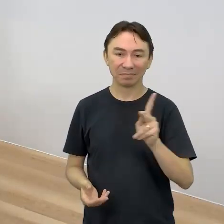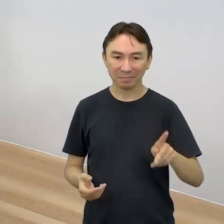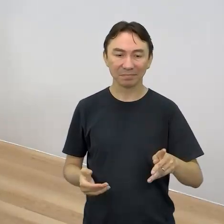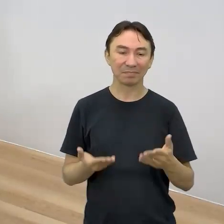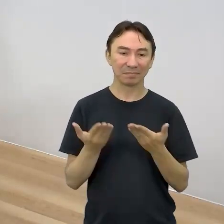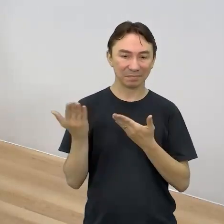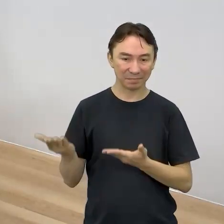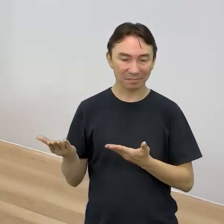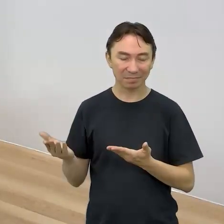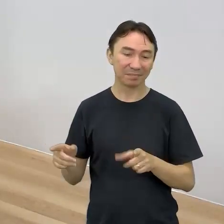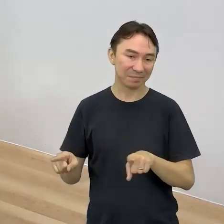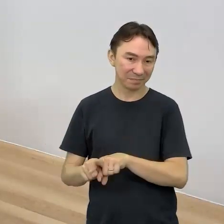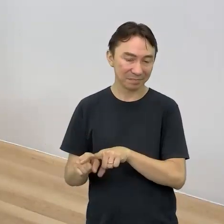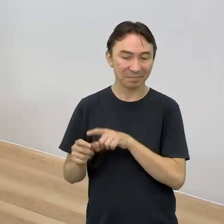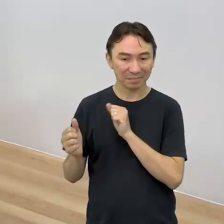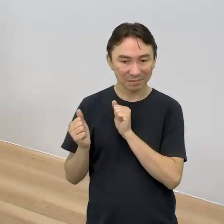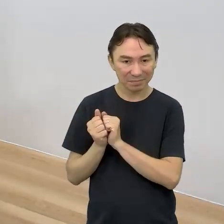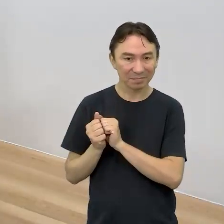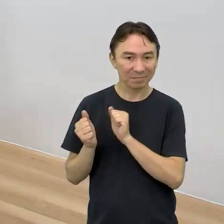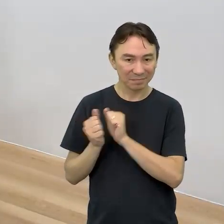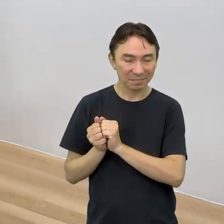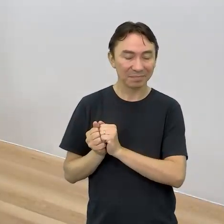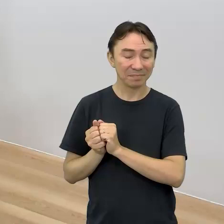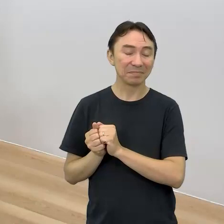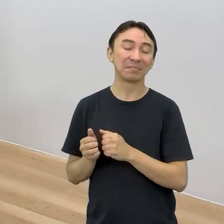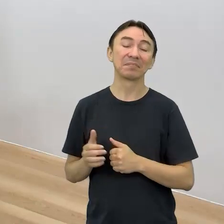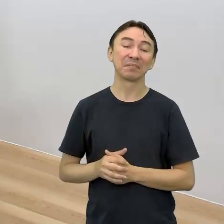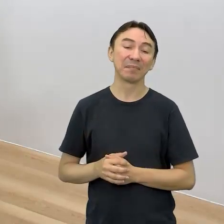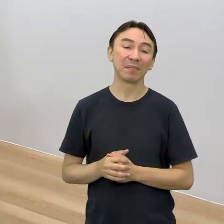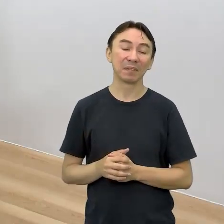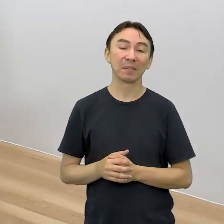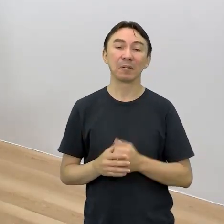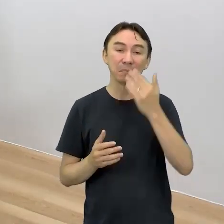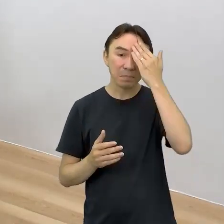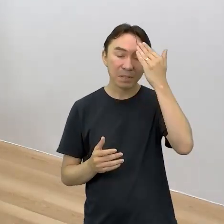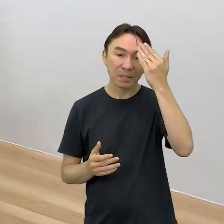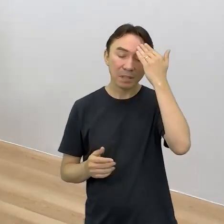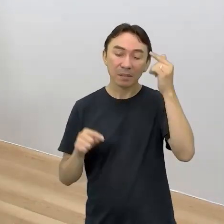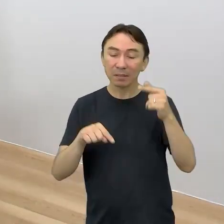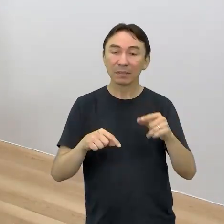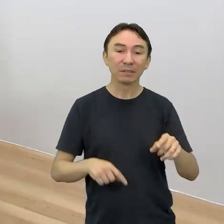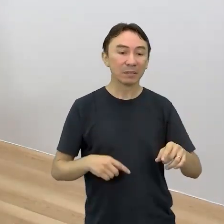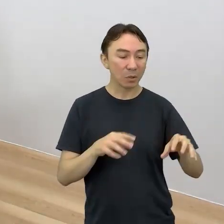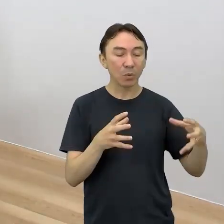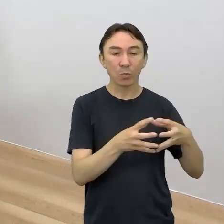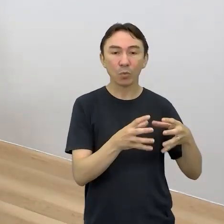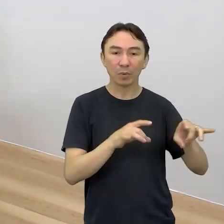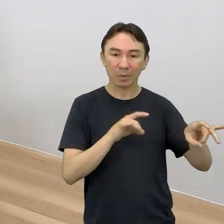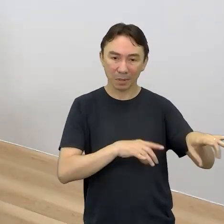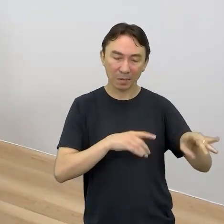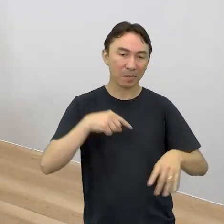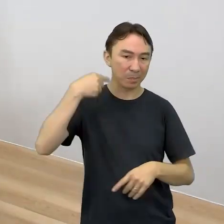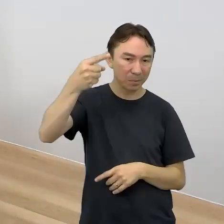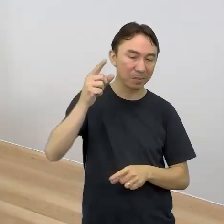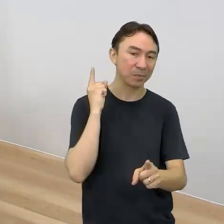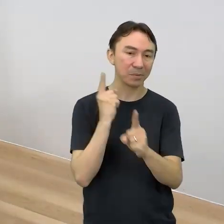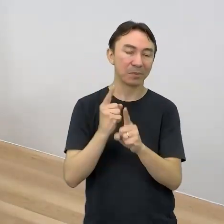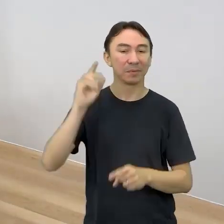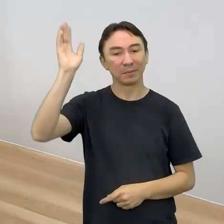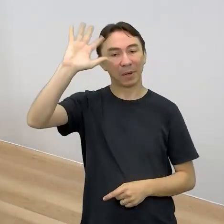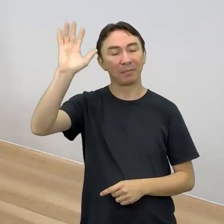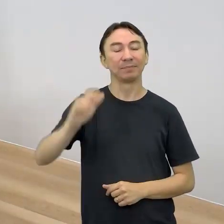professora Gisele aqui, minha companheira de formação, obrigada à equipe técnica e nos vemos em breve. Tchau, tchau.